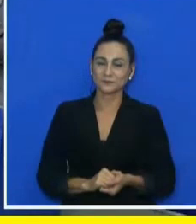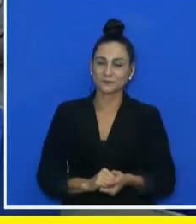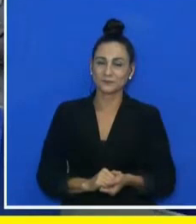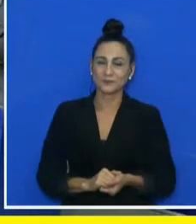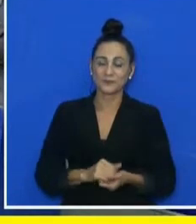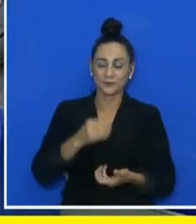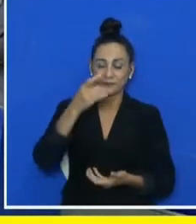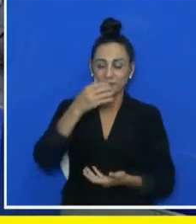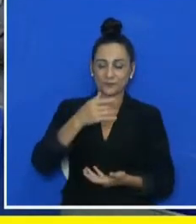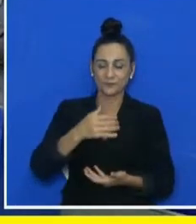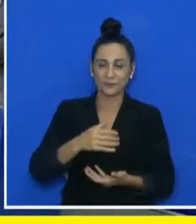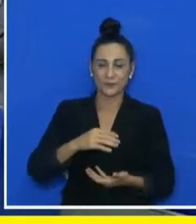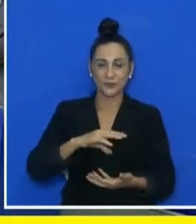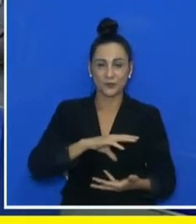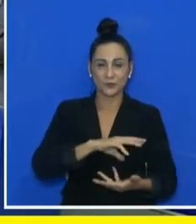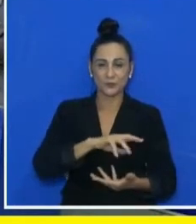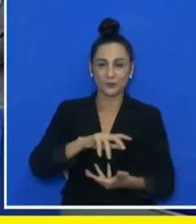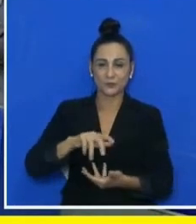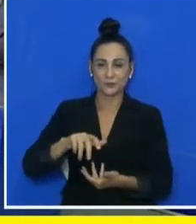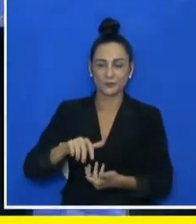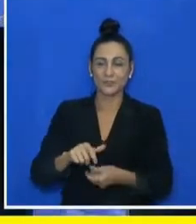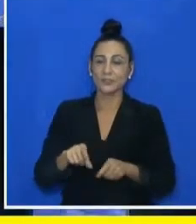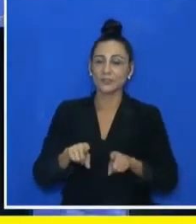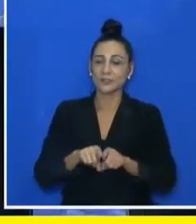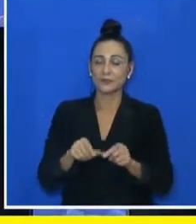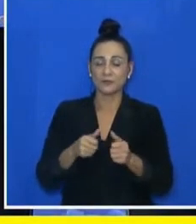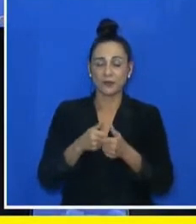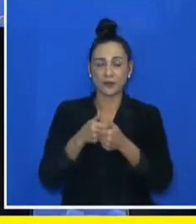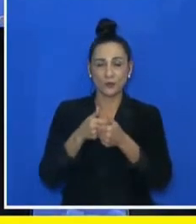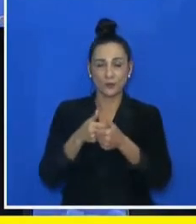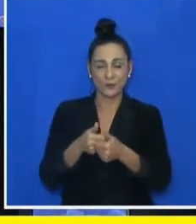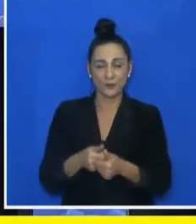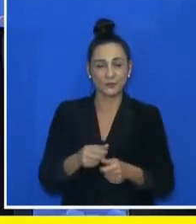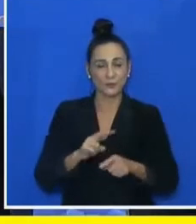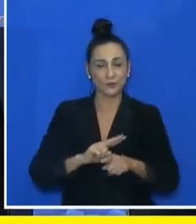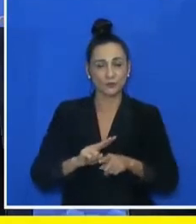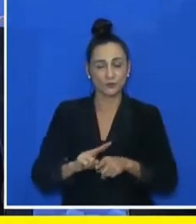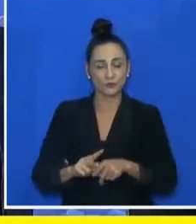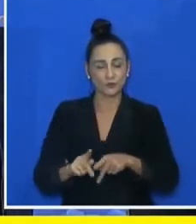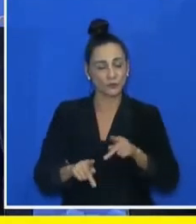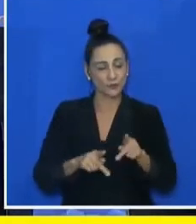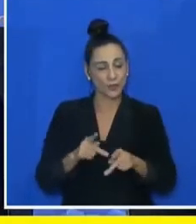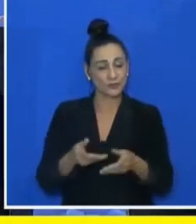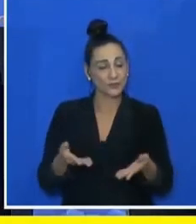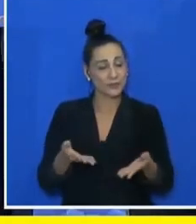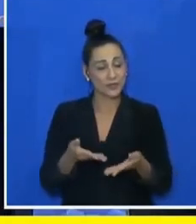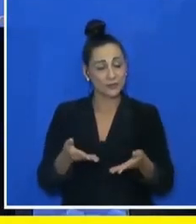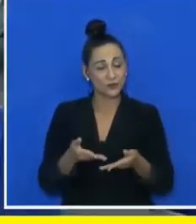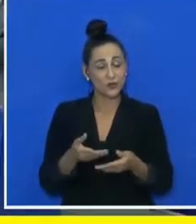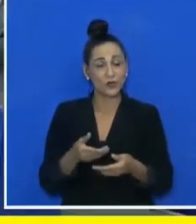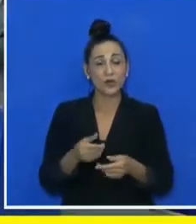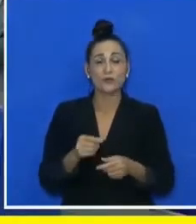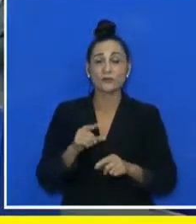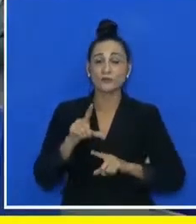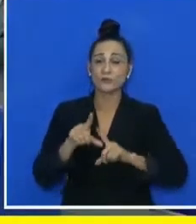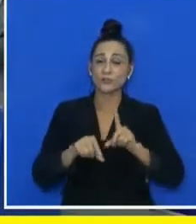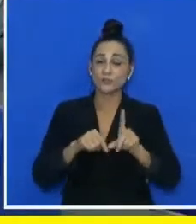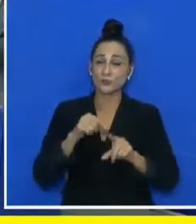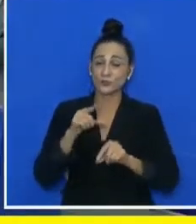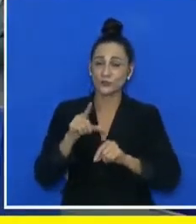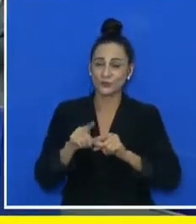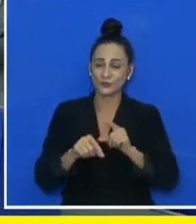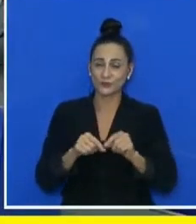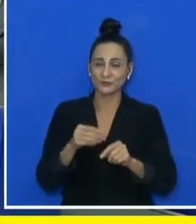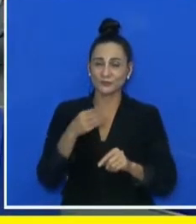Este reabastecimento do nosso globo também foi acompanhado pelos nossos auditores populares. E agora nós vamos realizar o